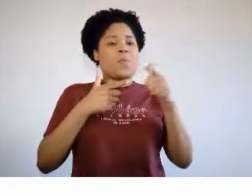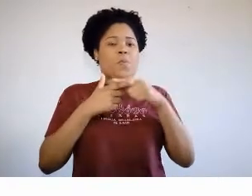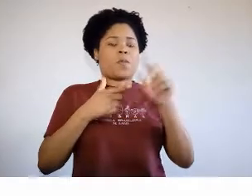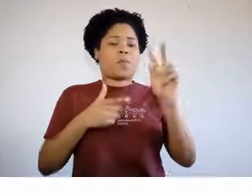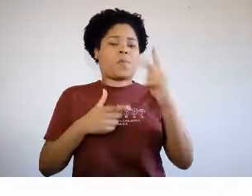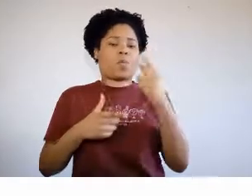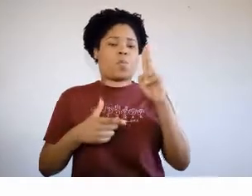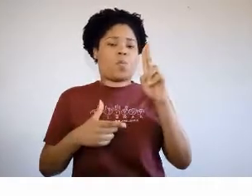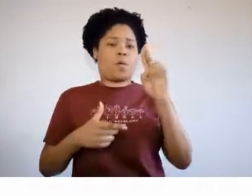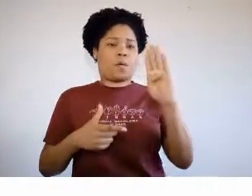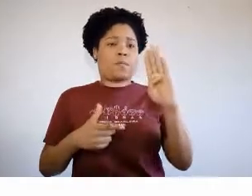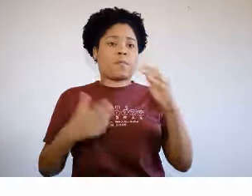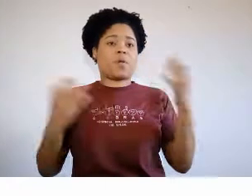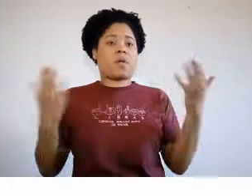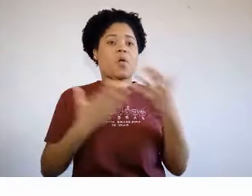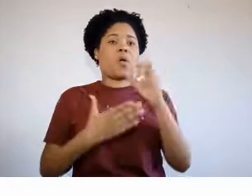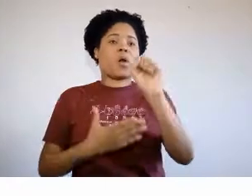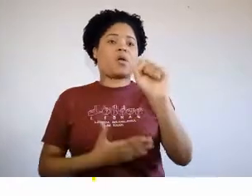do hub.